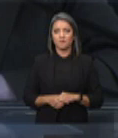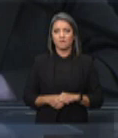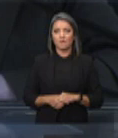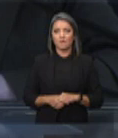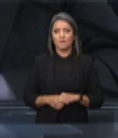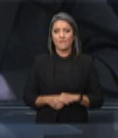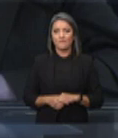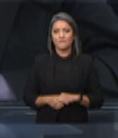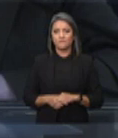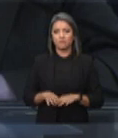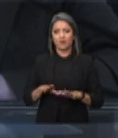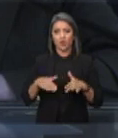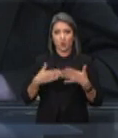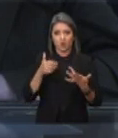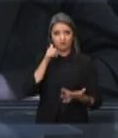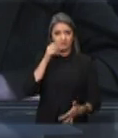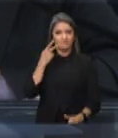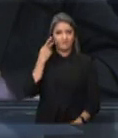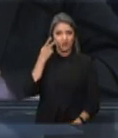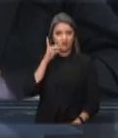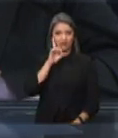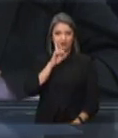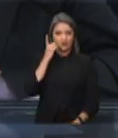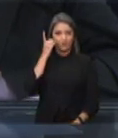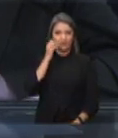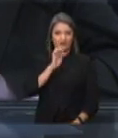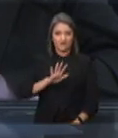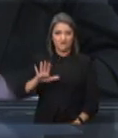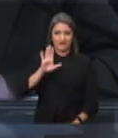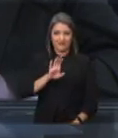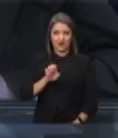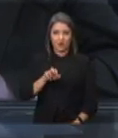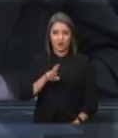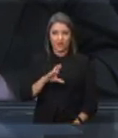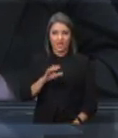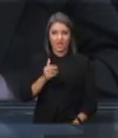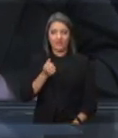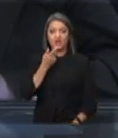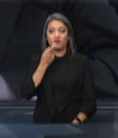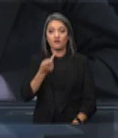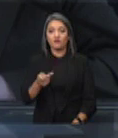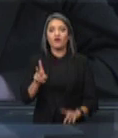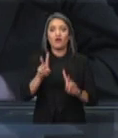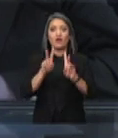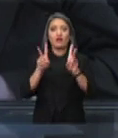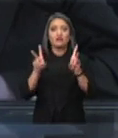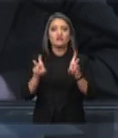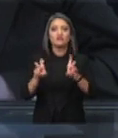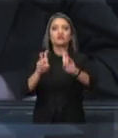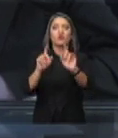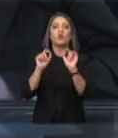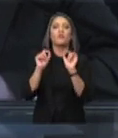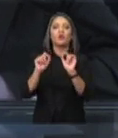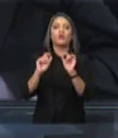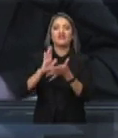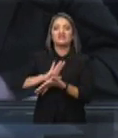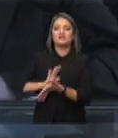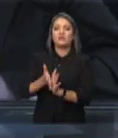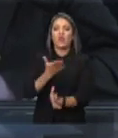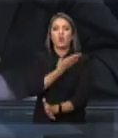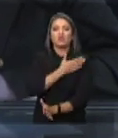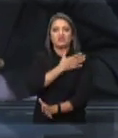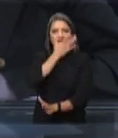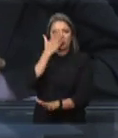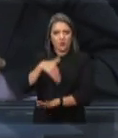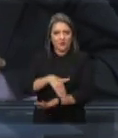a vereadora e deputada Federal Érica traz aqui para nós a questão da porofobia e nós tivemos de algumas